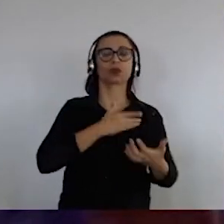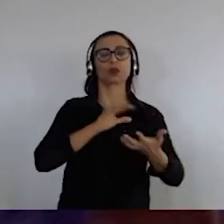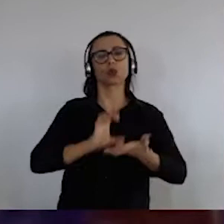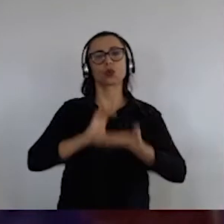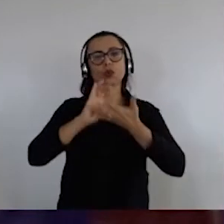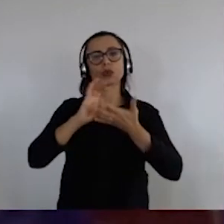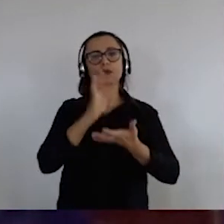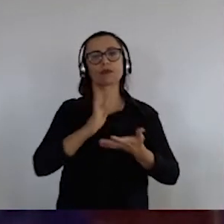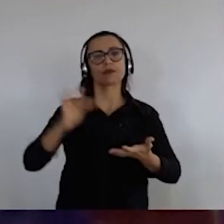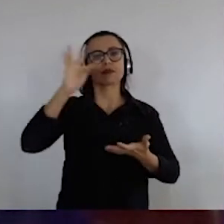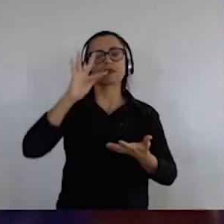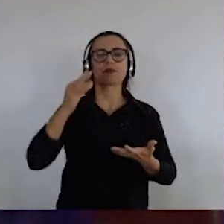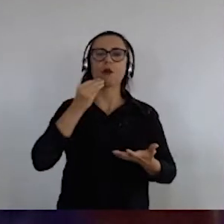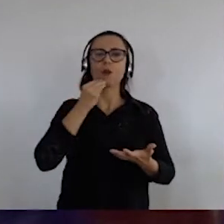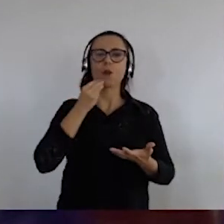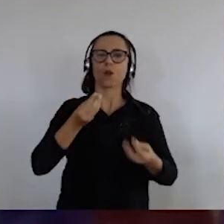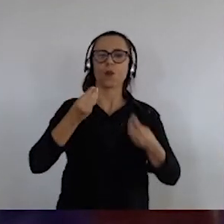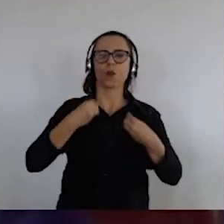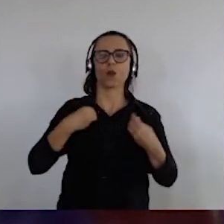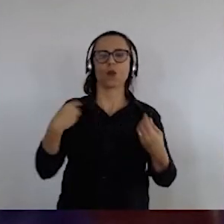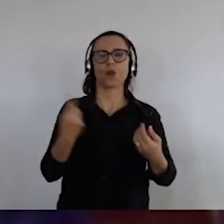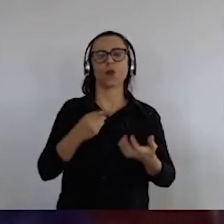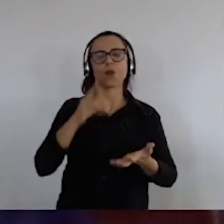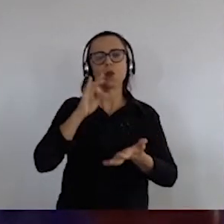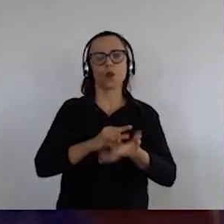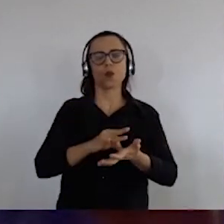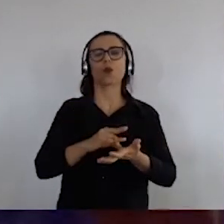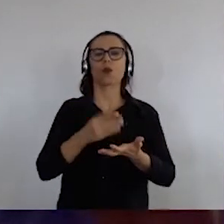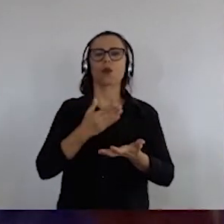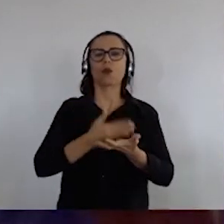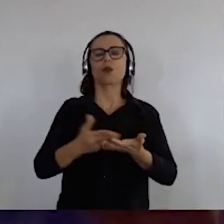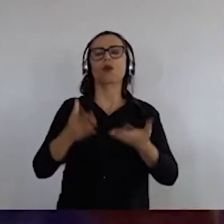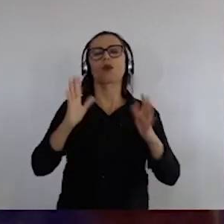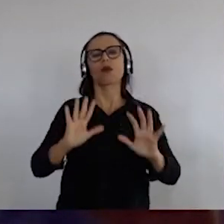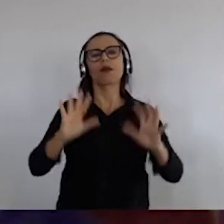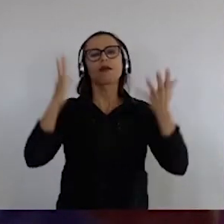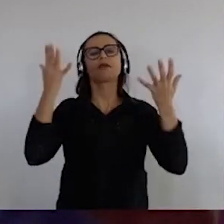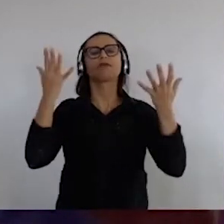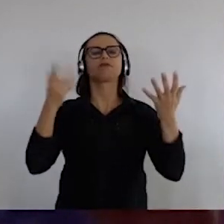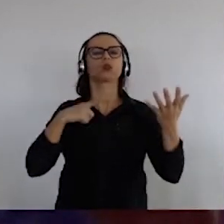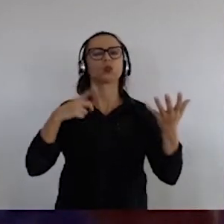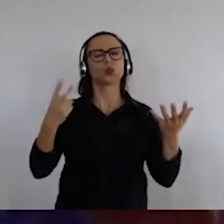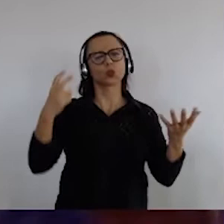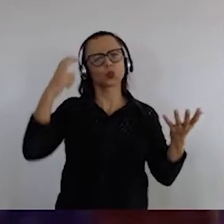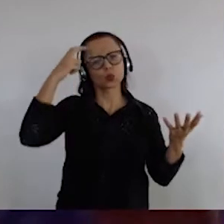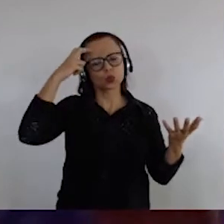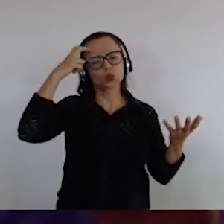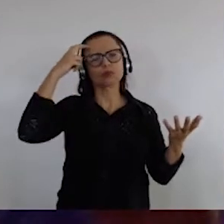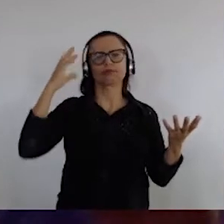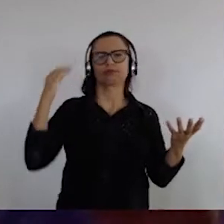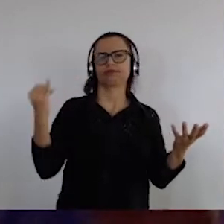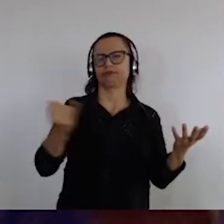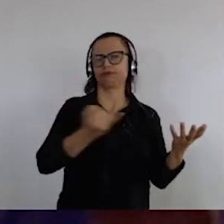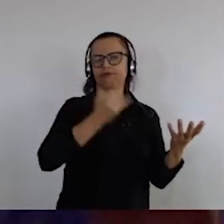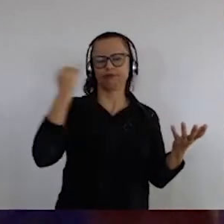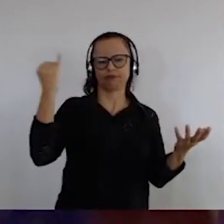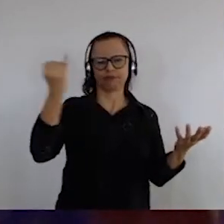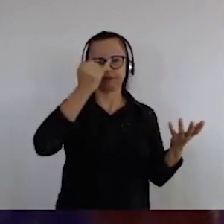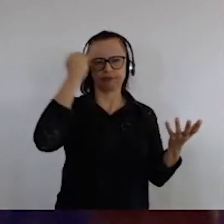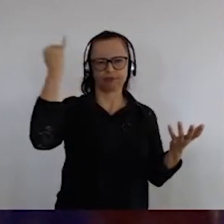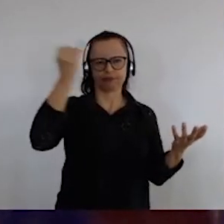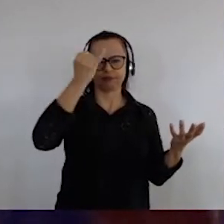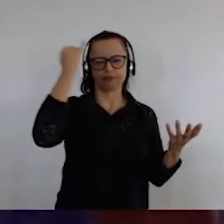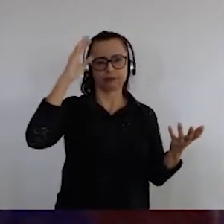OAB nos oportuniza exatamente a realização de um evento cultural da maior importância